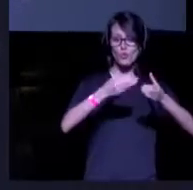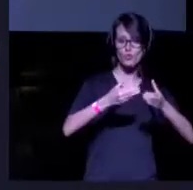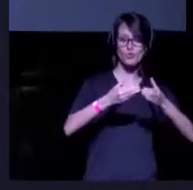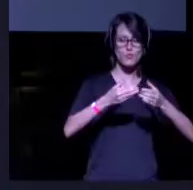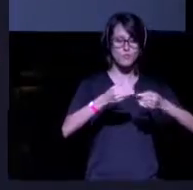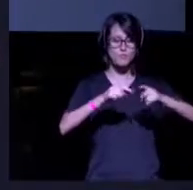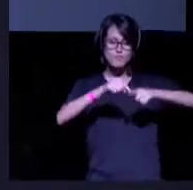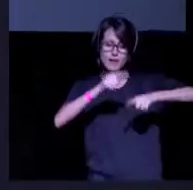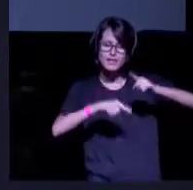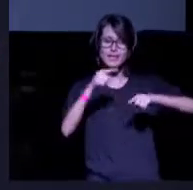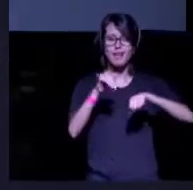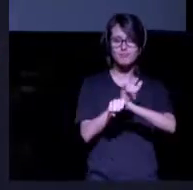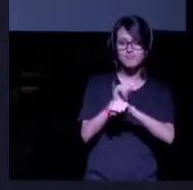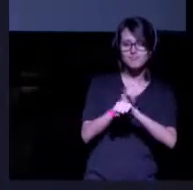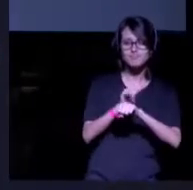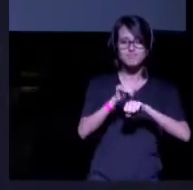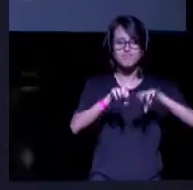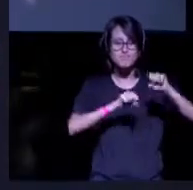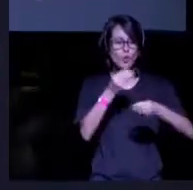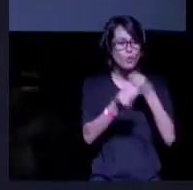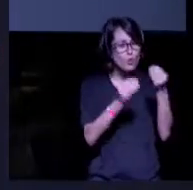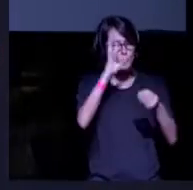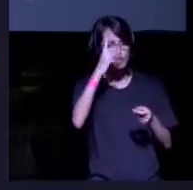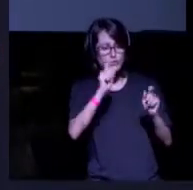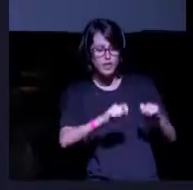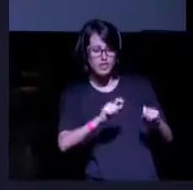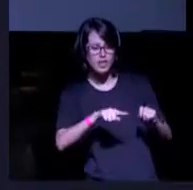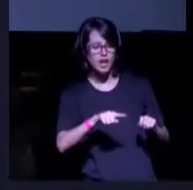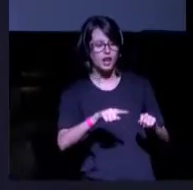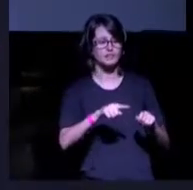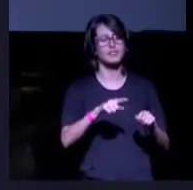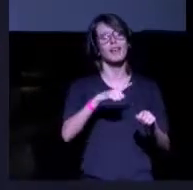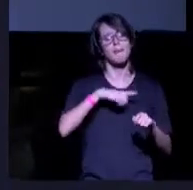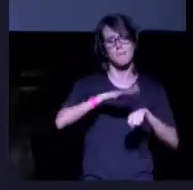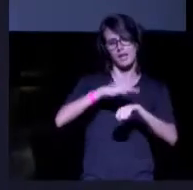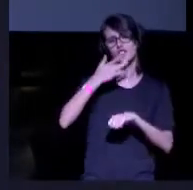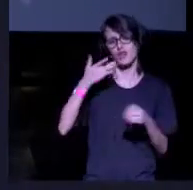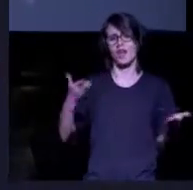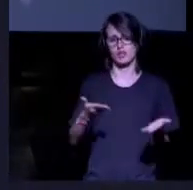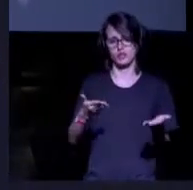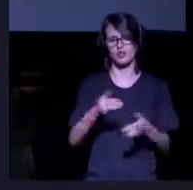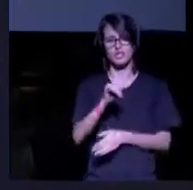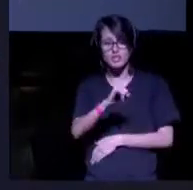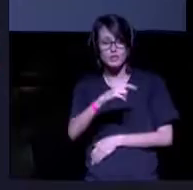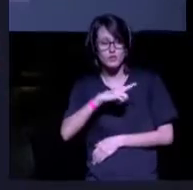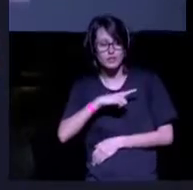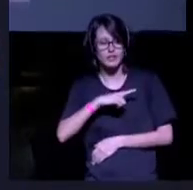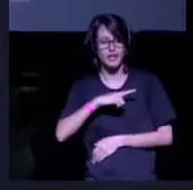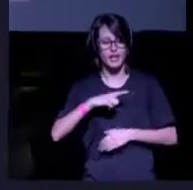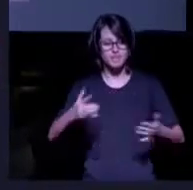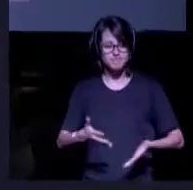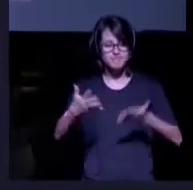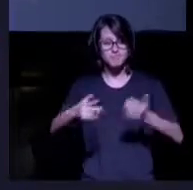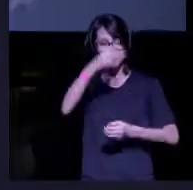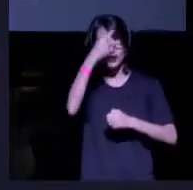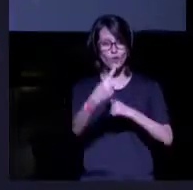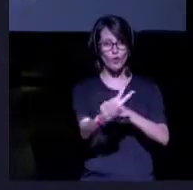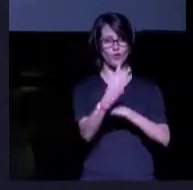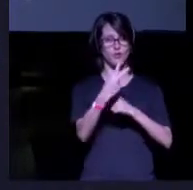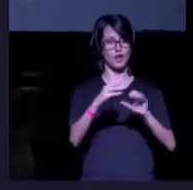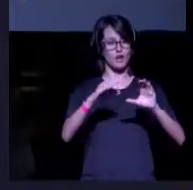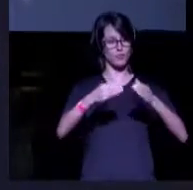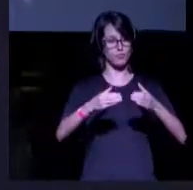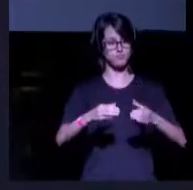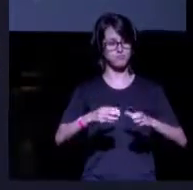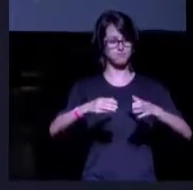soluções para esse problema e se você ganha momento se você cria um grupo cada vez maior mais cedo ou mais